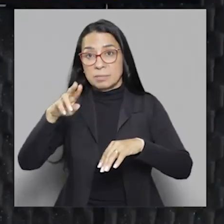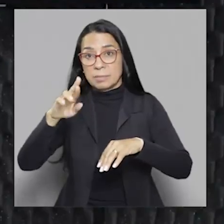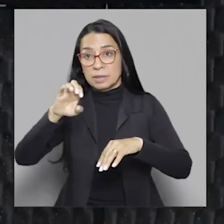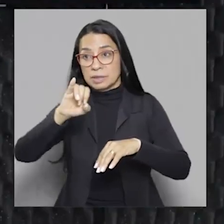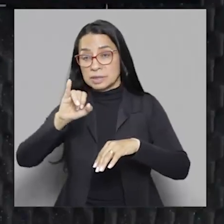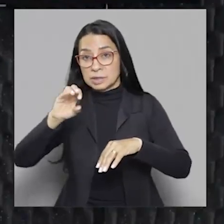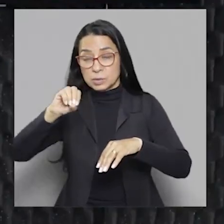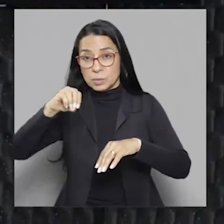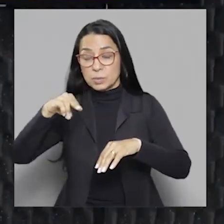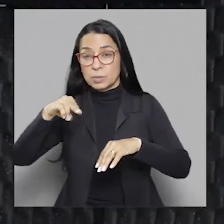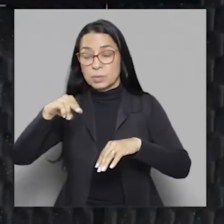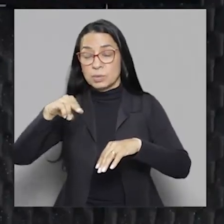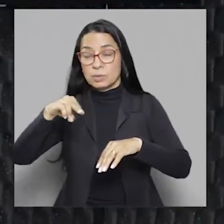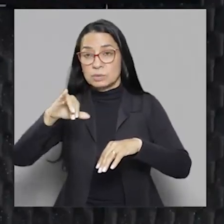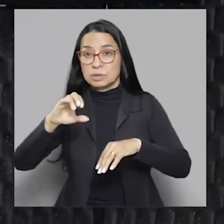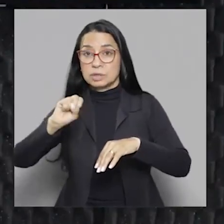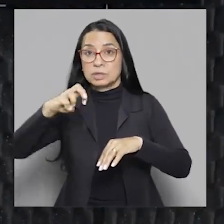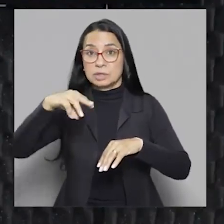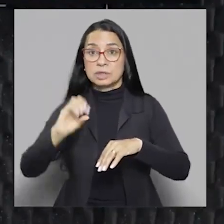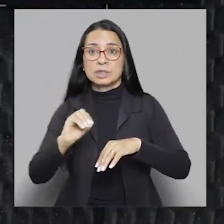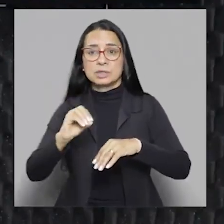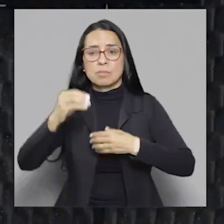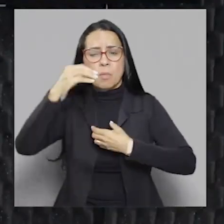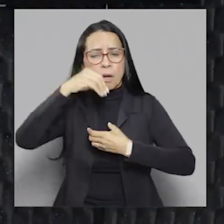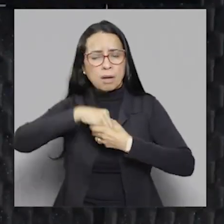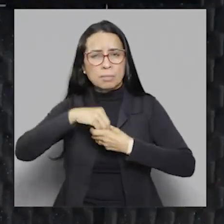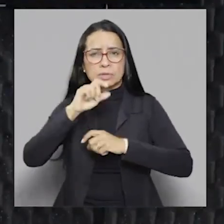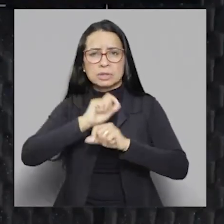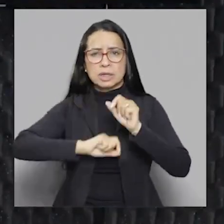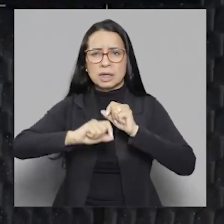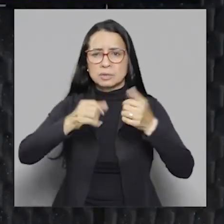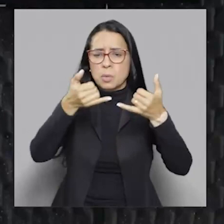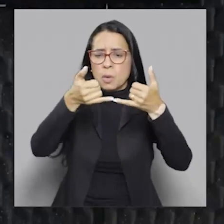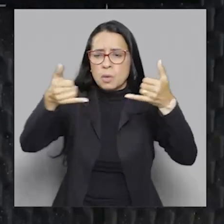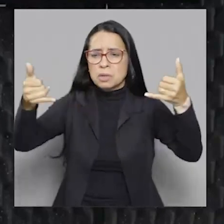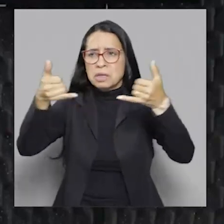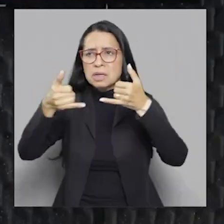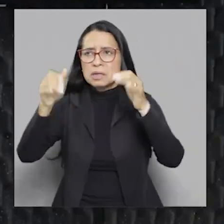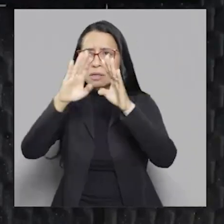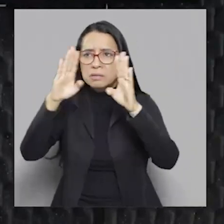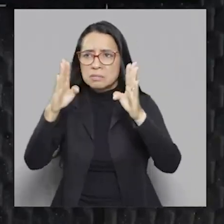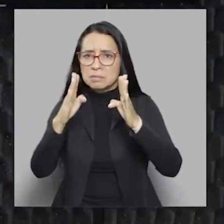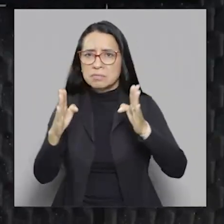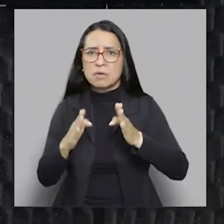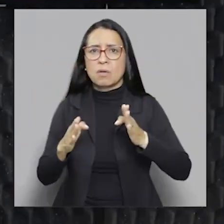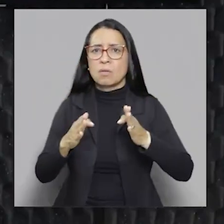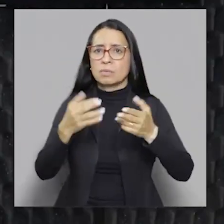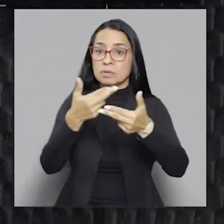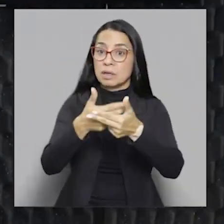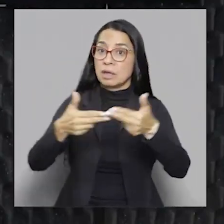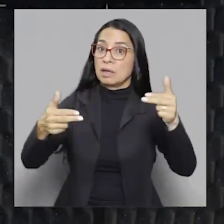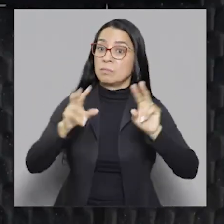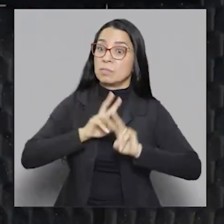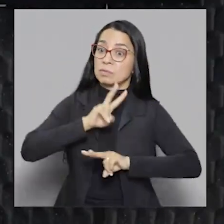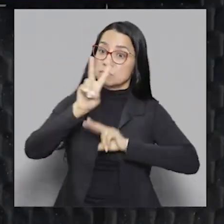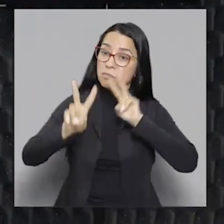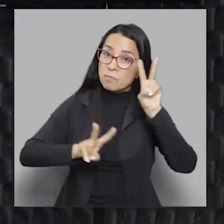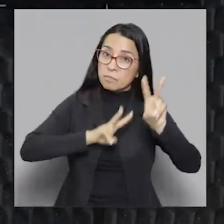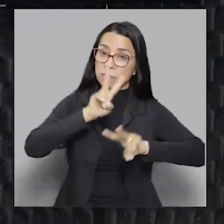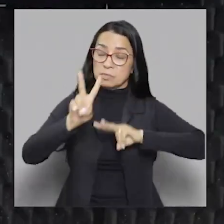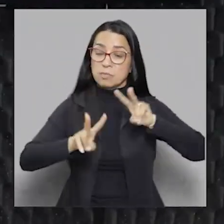é o expressionismo abstrato? Através de linhas, formas, elementos visuais que são colocados na tela,